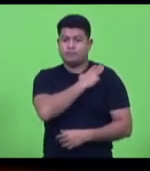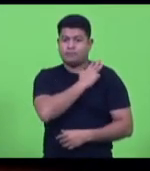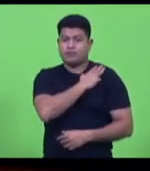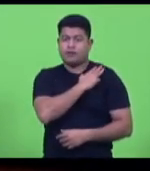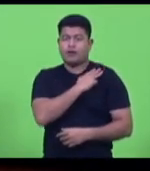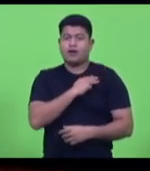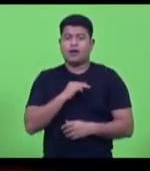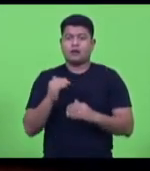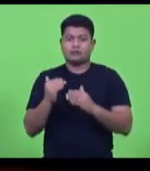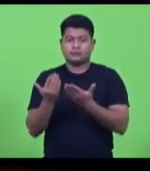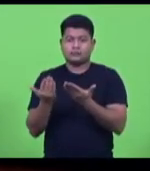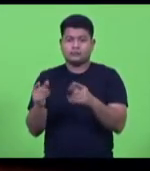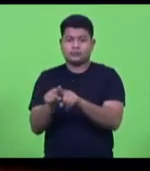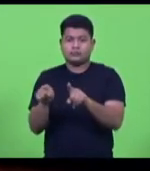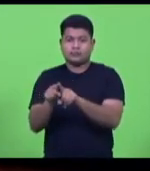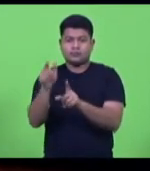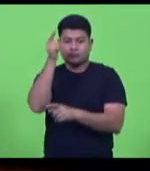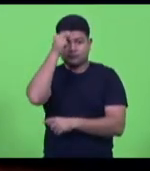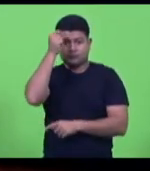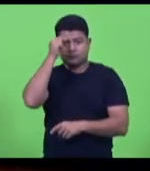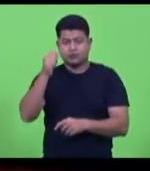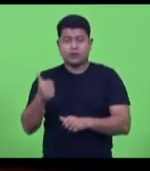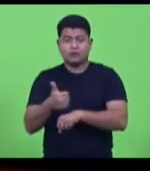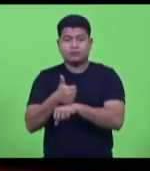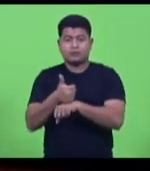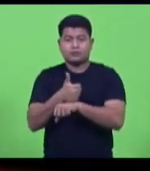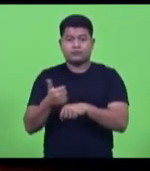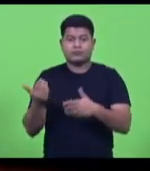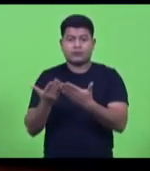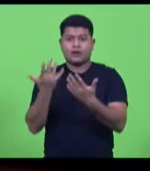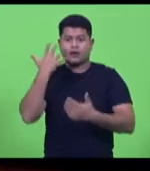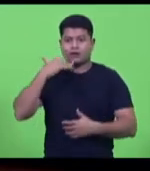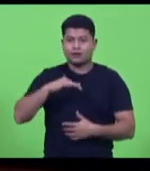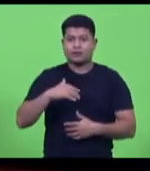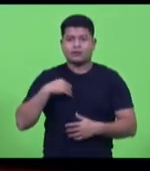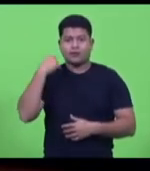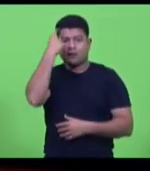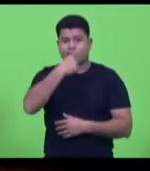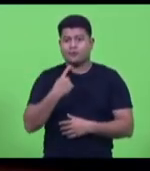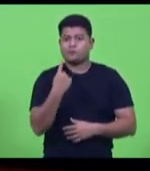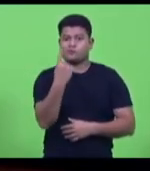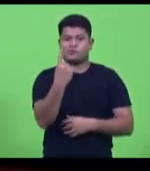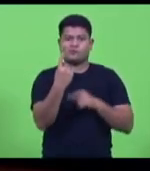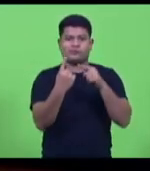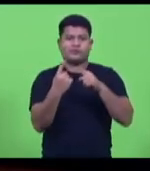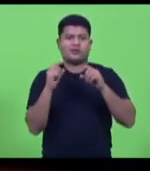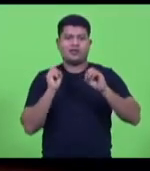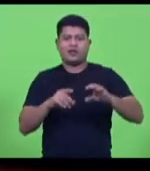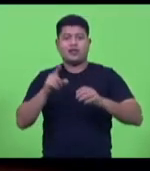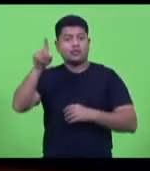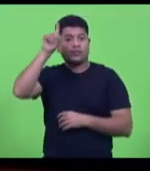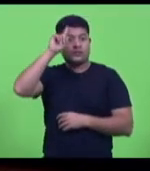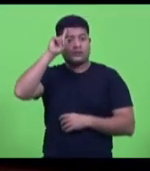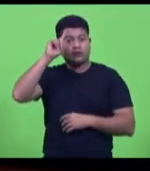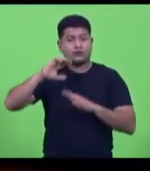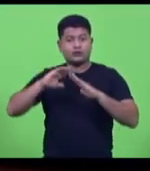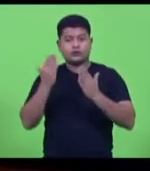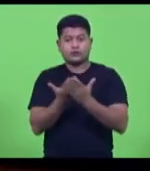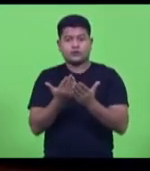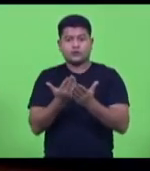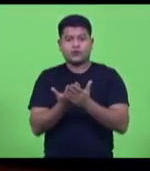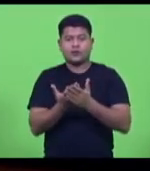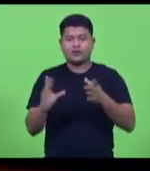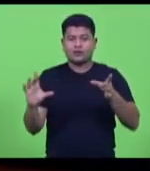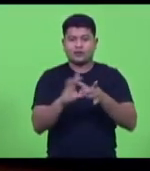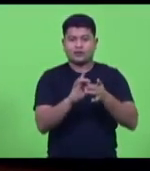A afirmação de que as crianças têm apenas uma hora aula por dia no colégio de aplicação também é